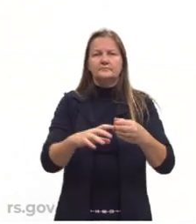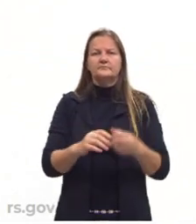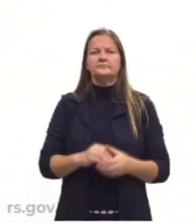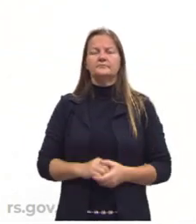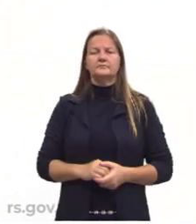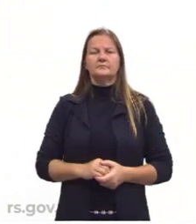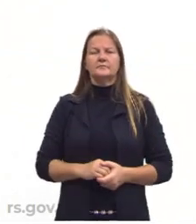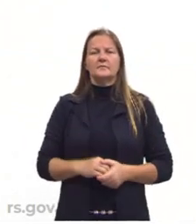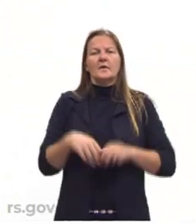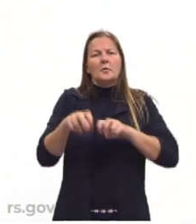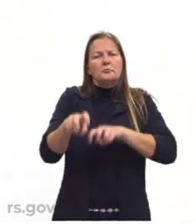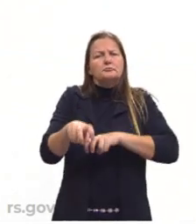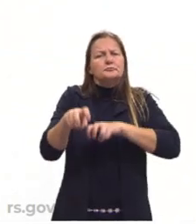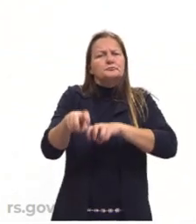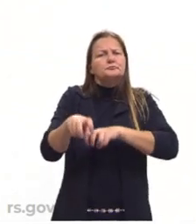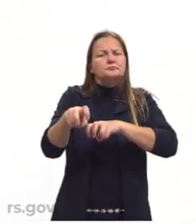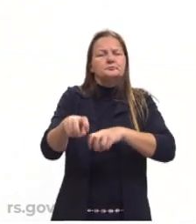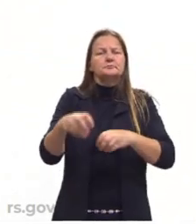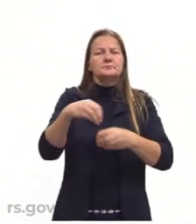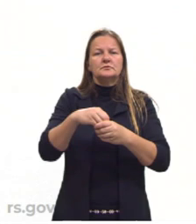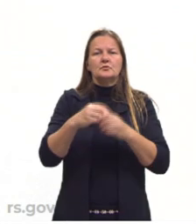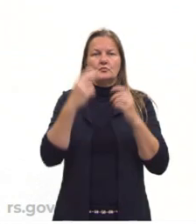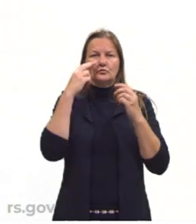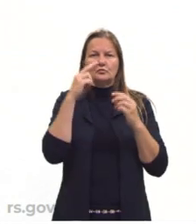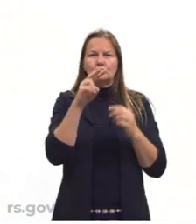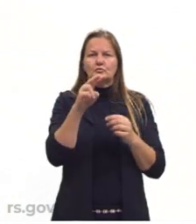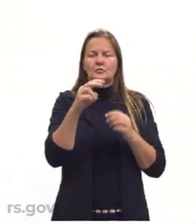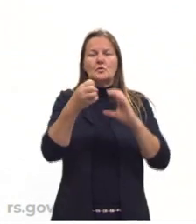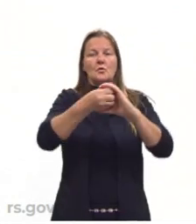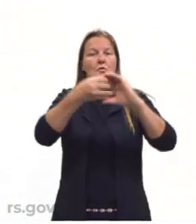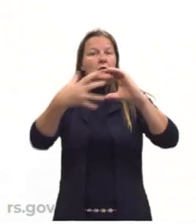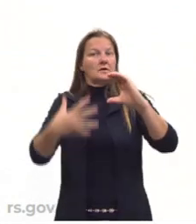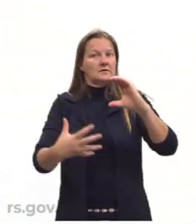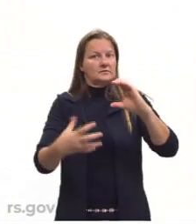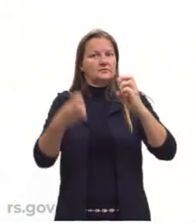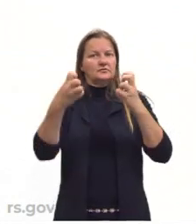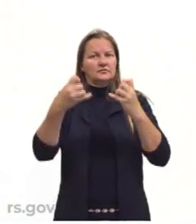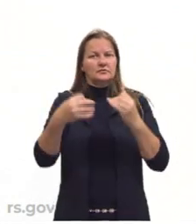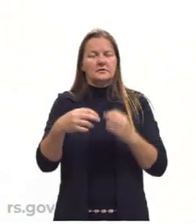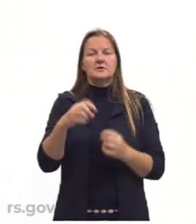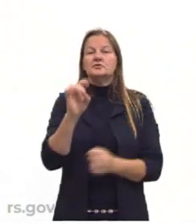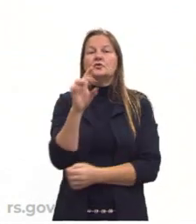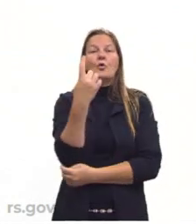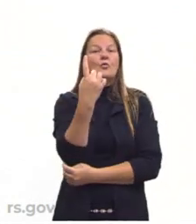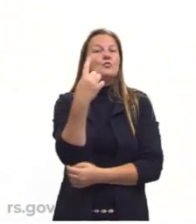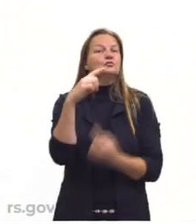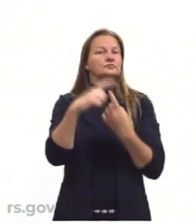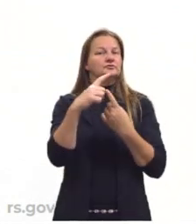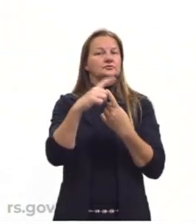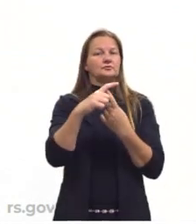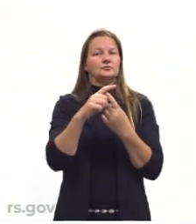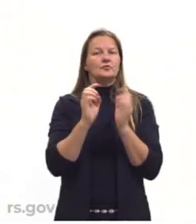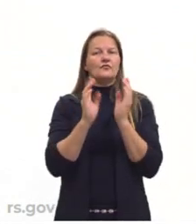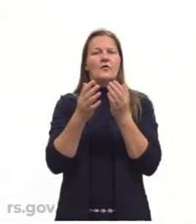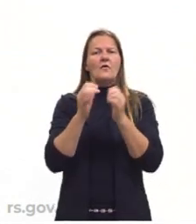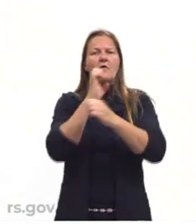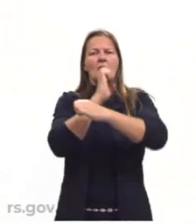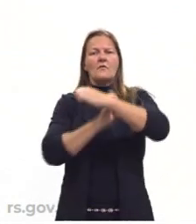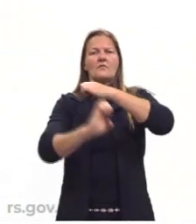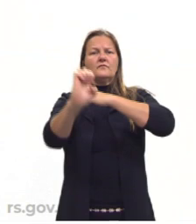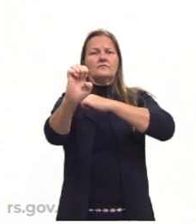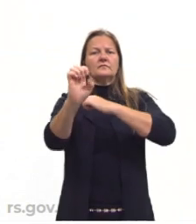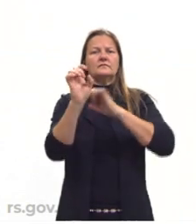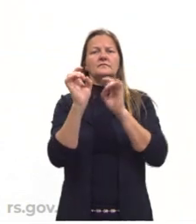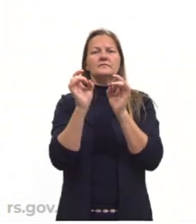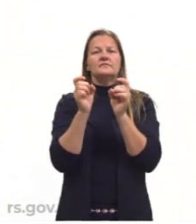as colônias da gurizada Então olha aqui ó principal característica né monocultura voltada para o mercado externo Então o que quer